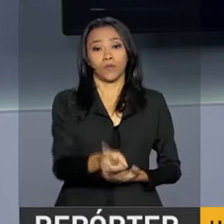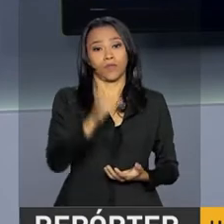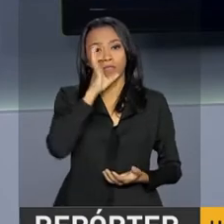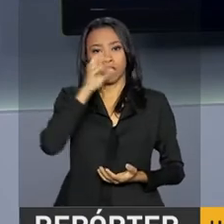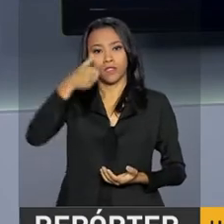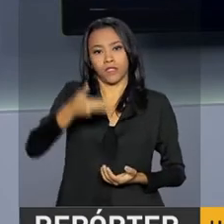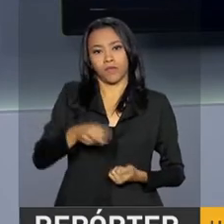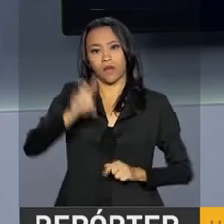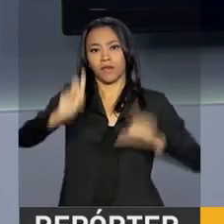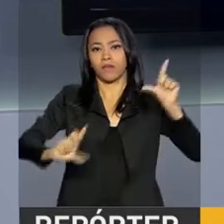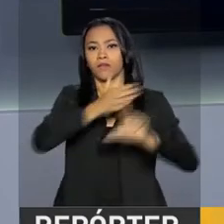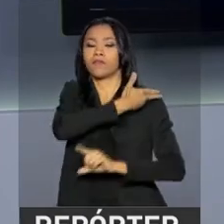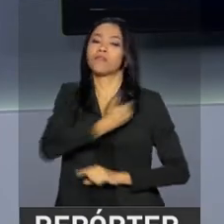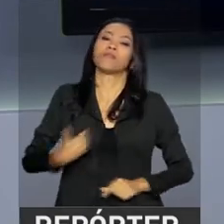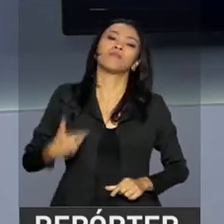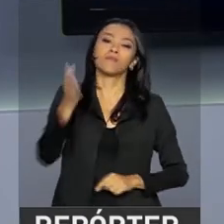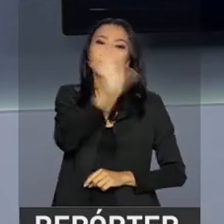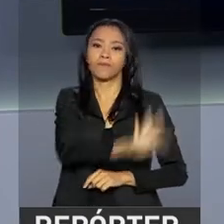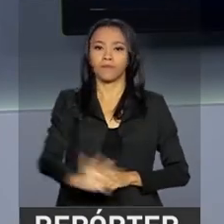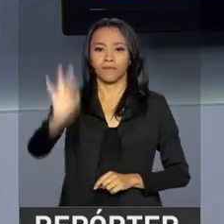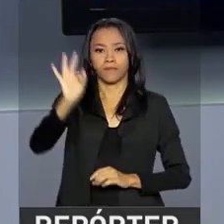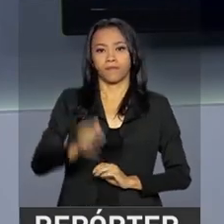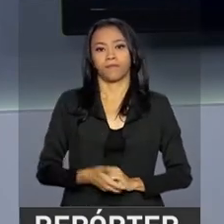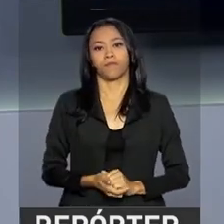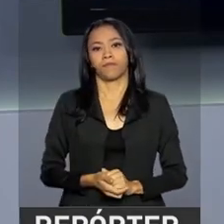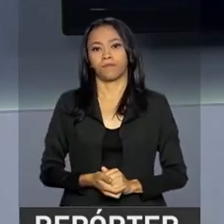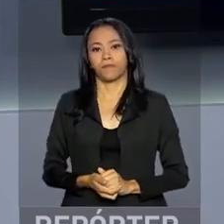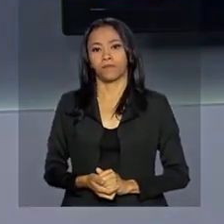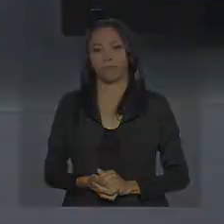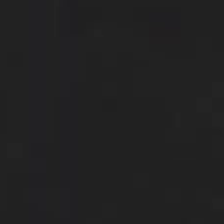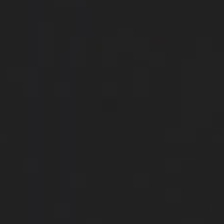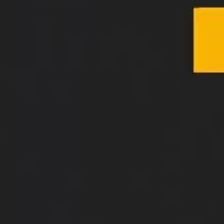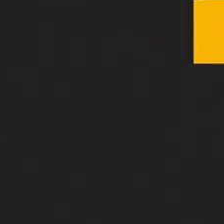continue com a gente na nbr a tv do governo federal